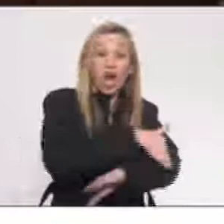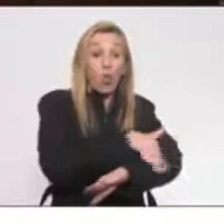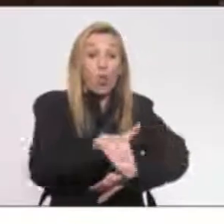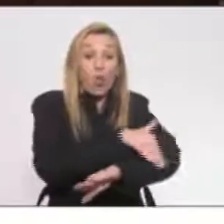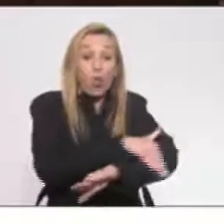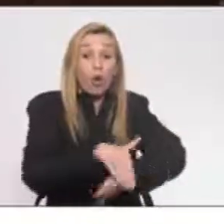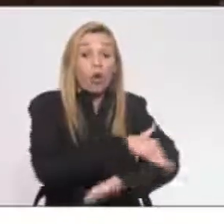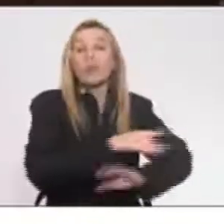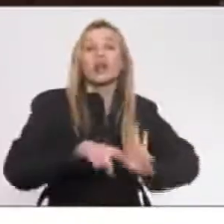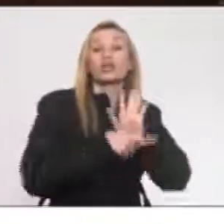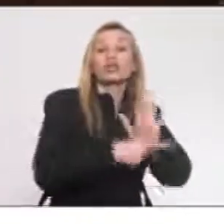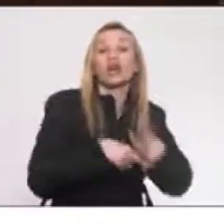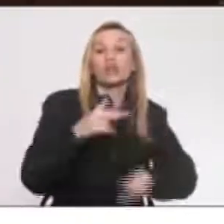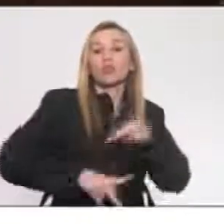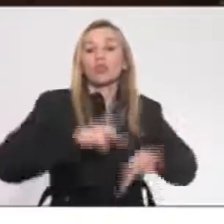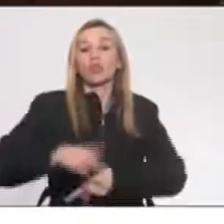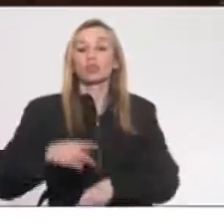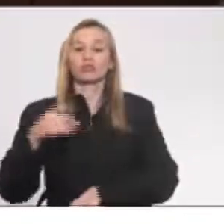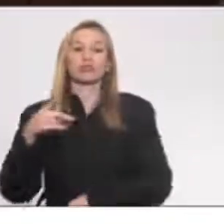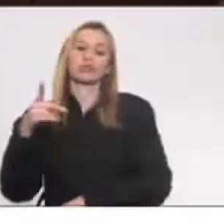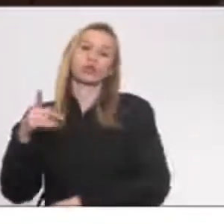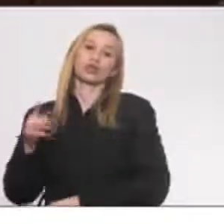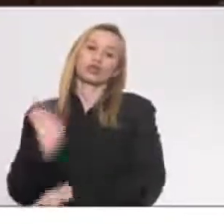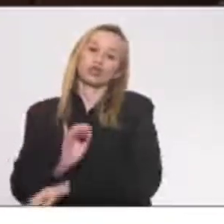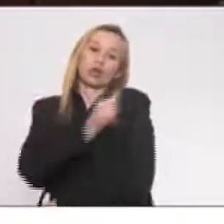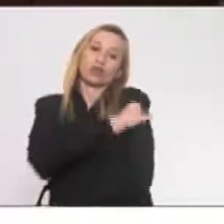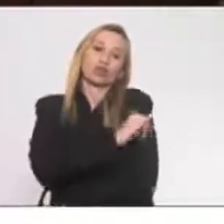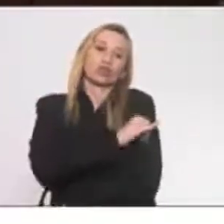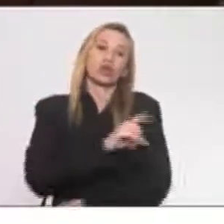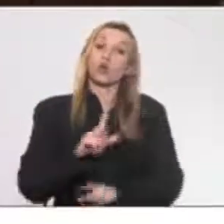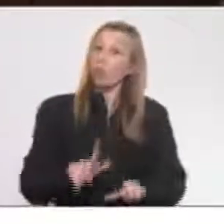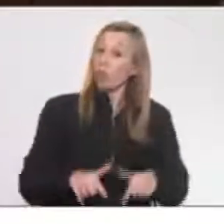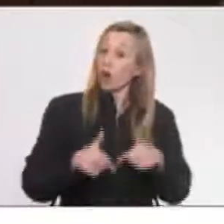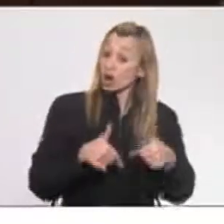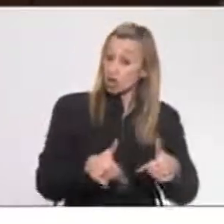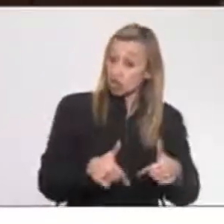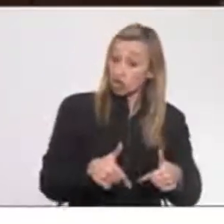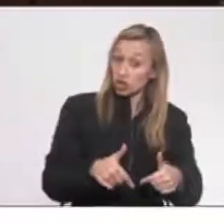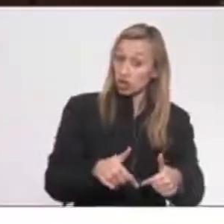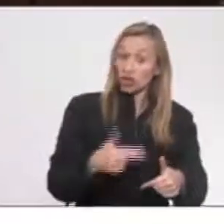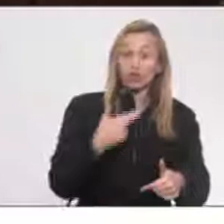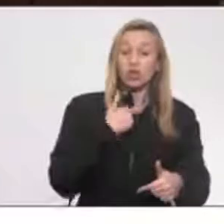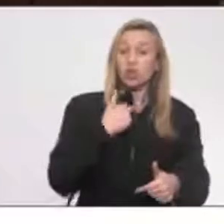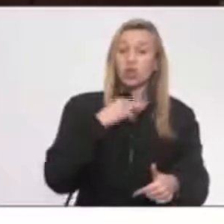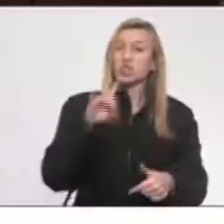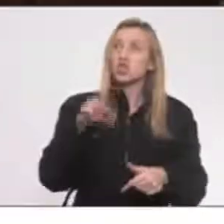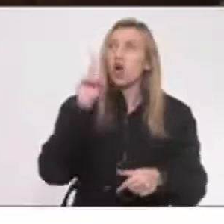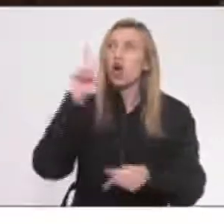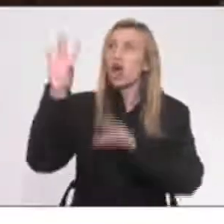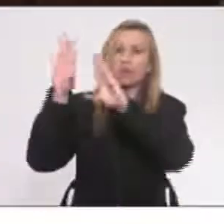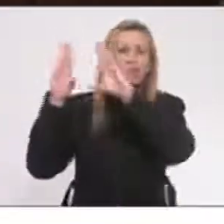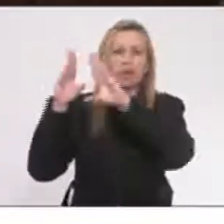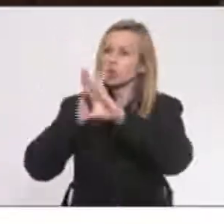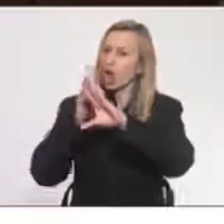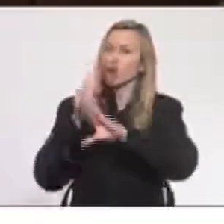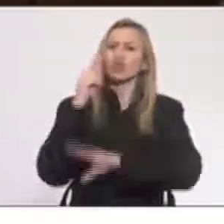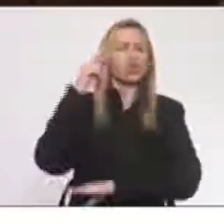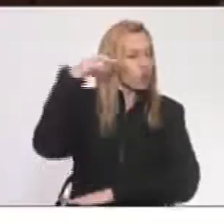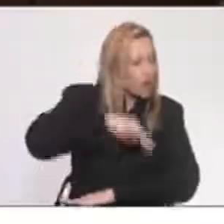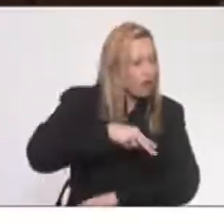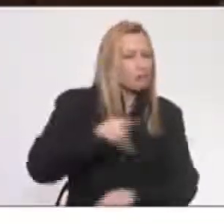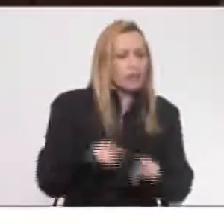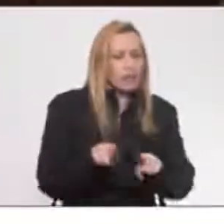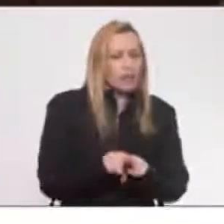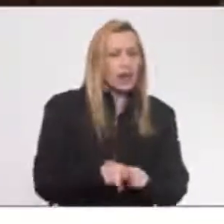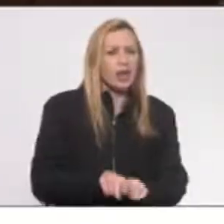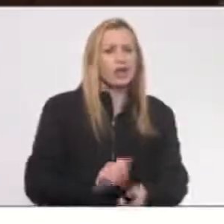para ajudar a população do Rio de Janeiro. Então essas ações não podem ser somente olhando para cima, tem que ser olhando para baixo. Por exemplo,